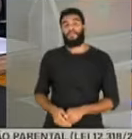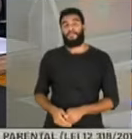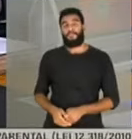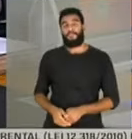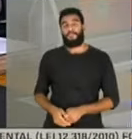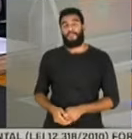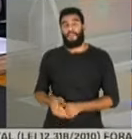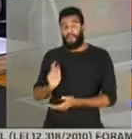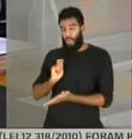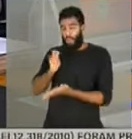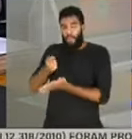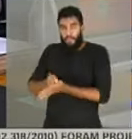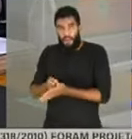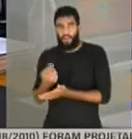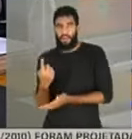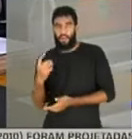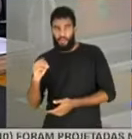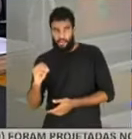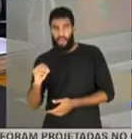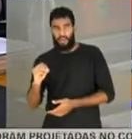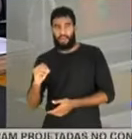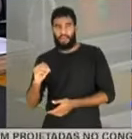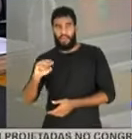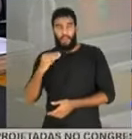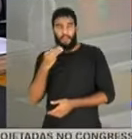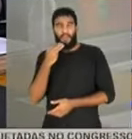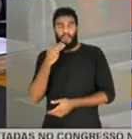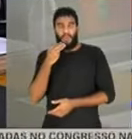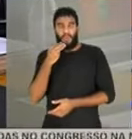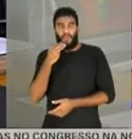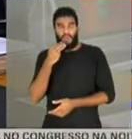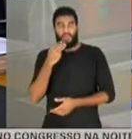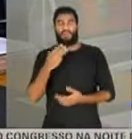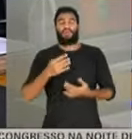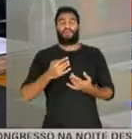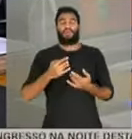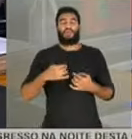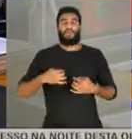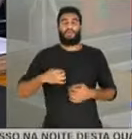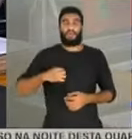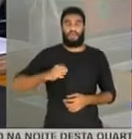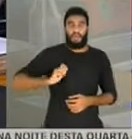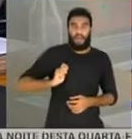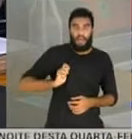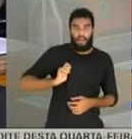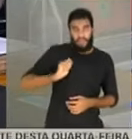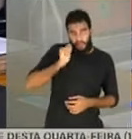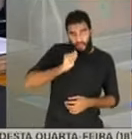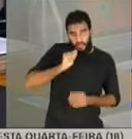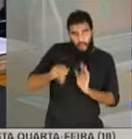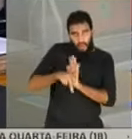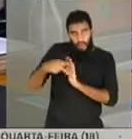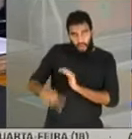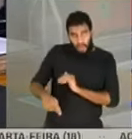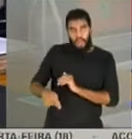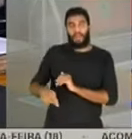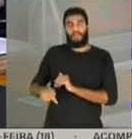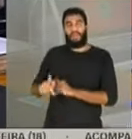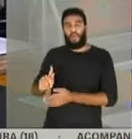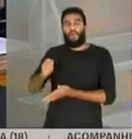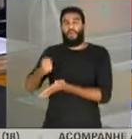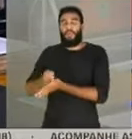tinha comprado 10 milhões de preservativos femininos à Precisa, no valor de 15,7 milhões no dia 13